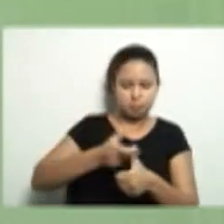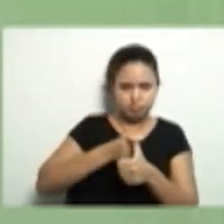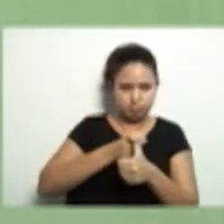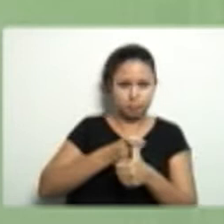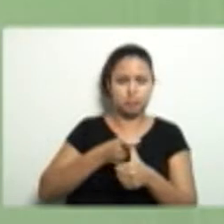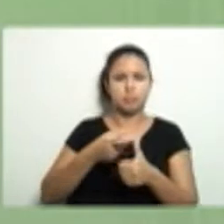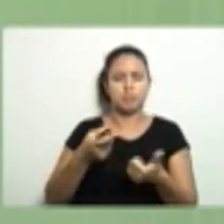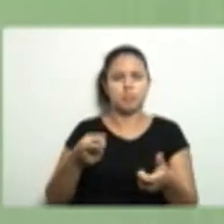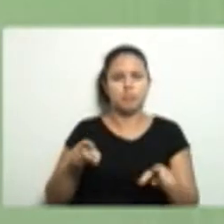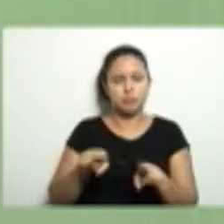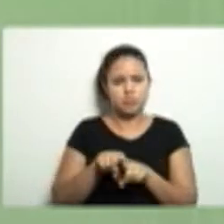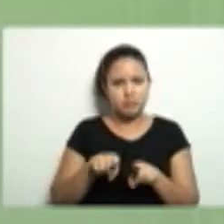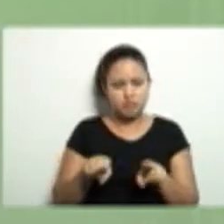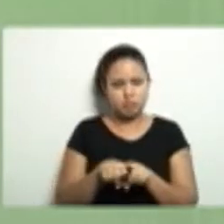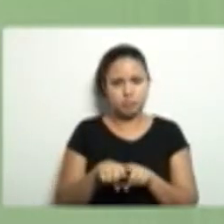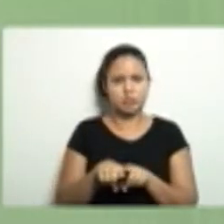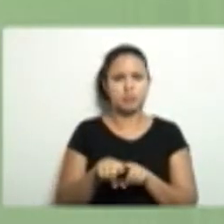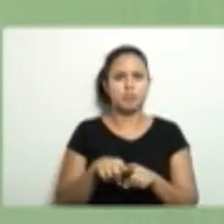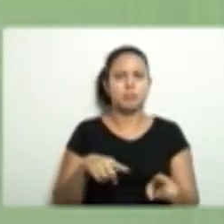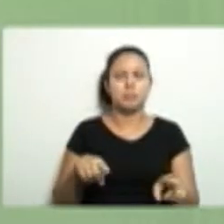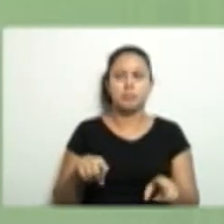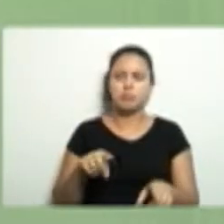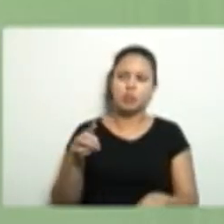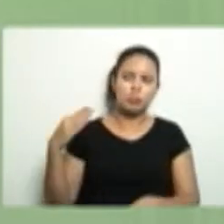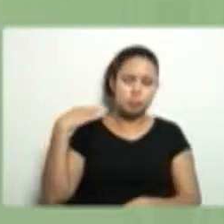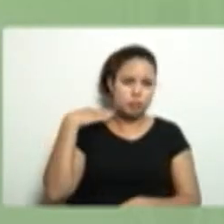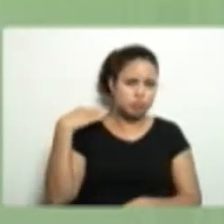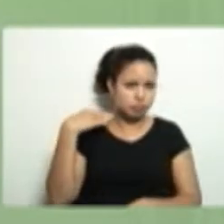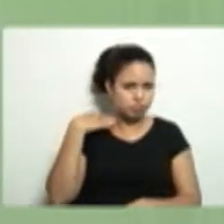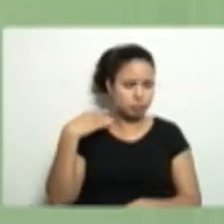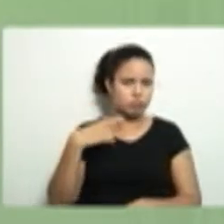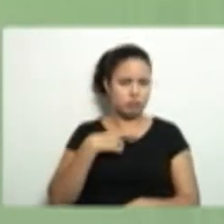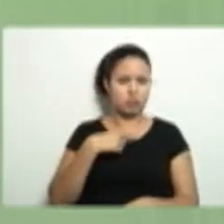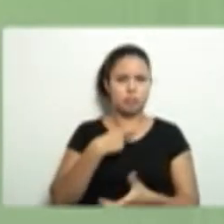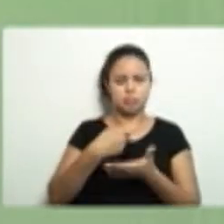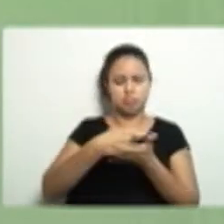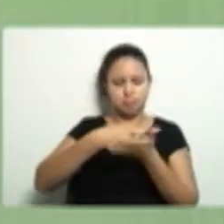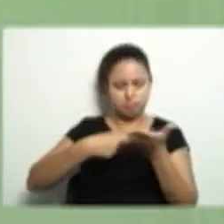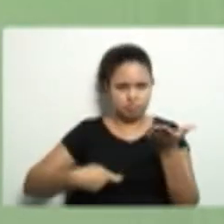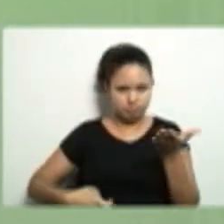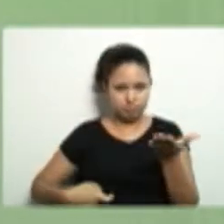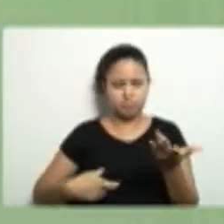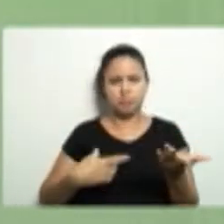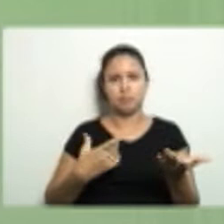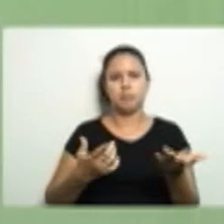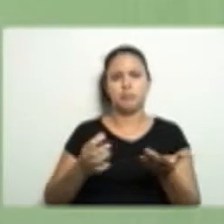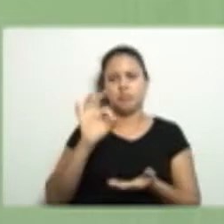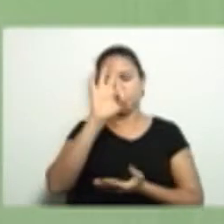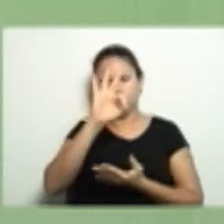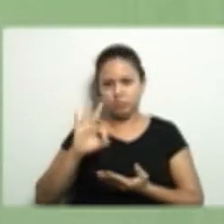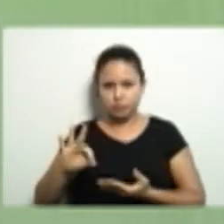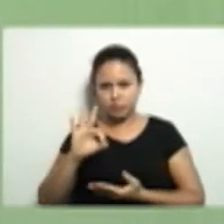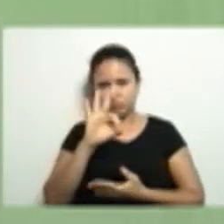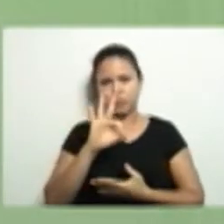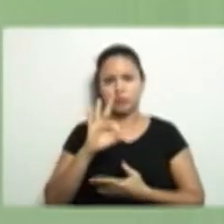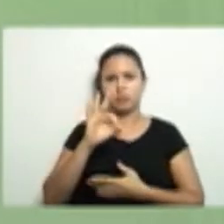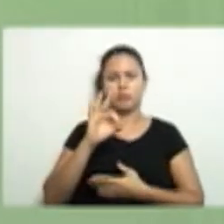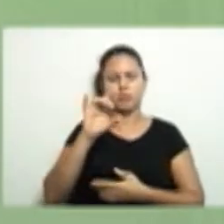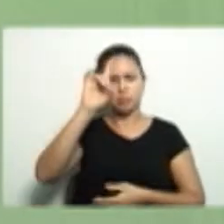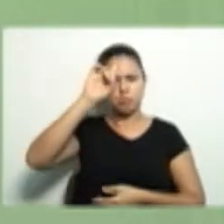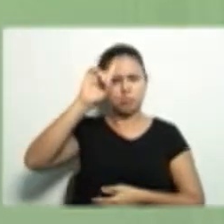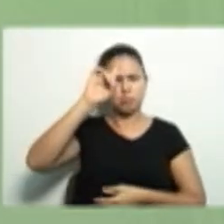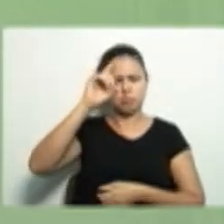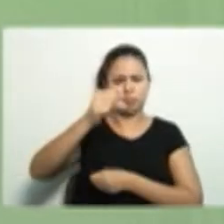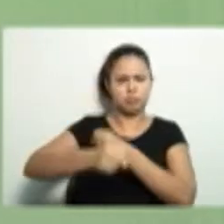juros correspondentes de cada linha são definidas anualmente a cada plano safra da agricultura